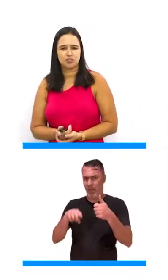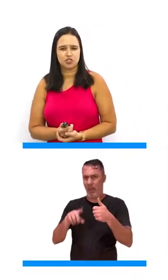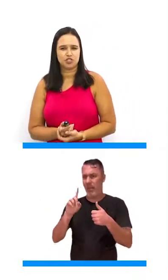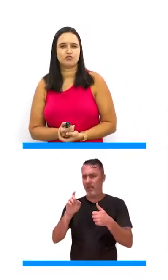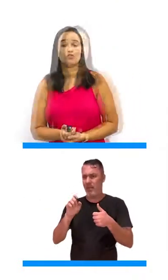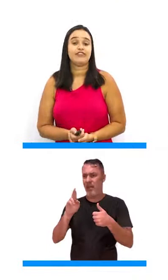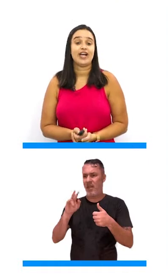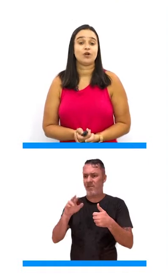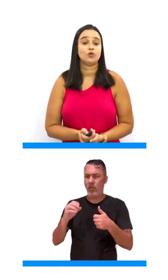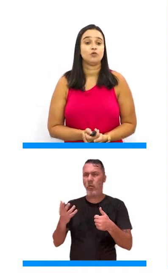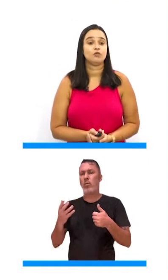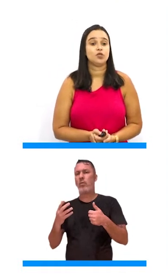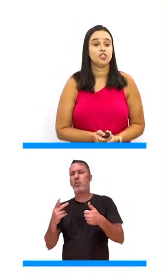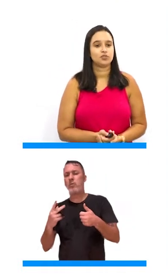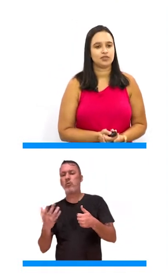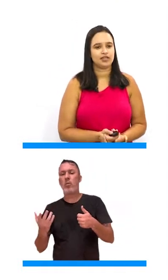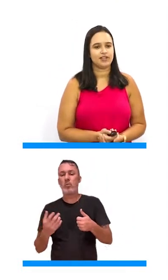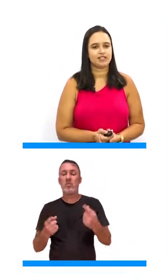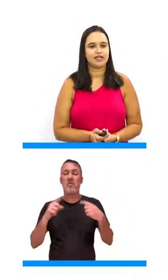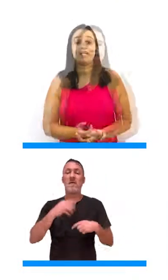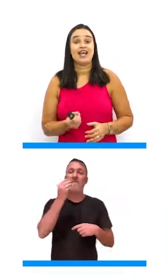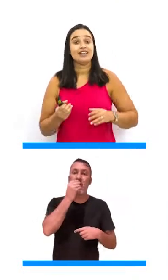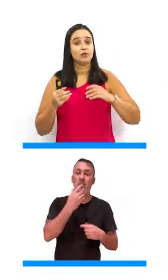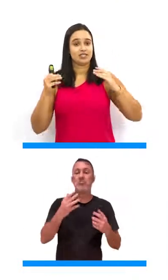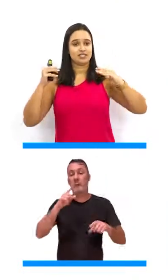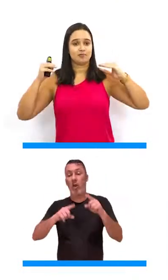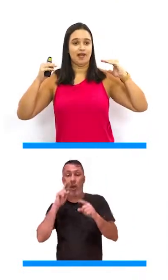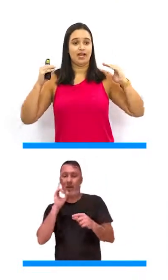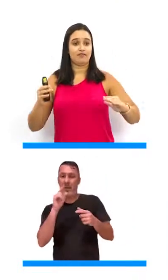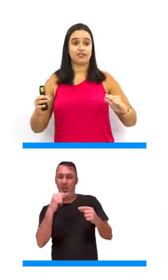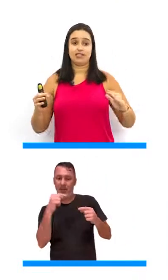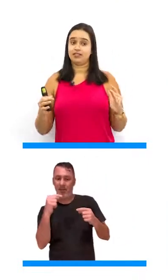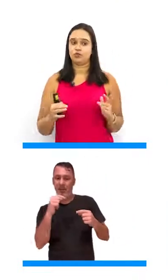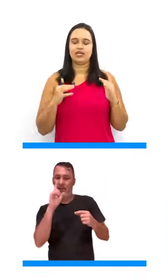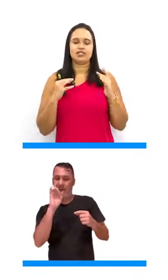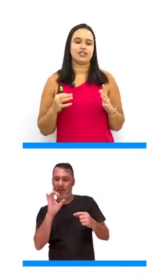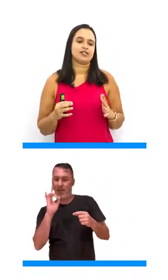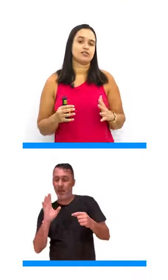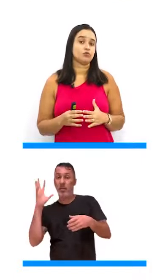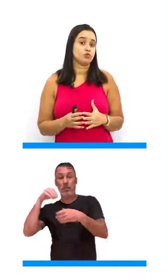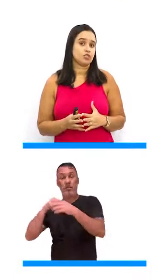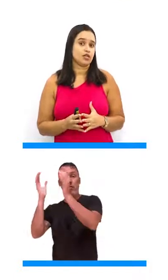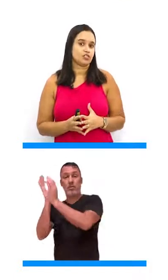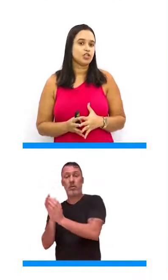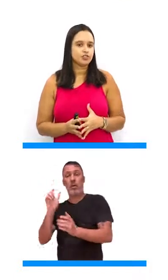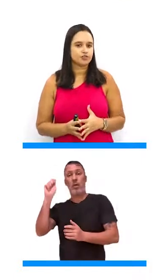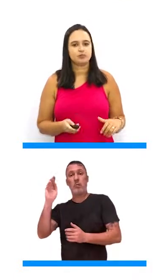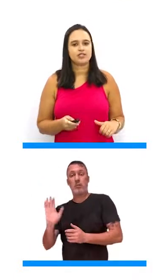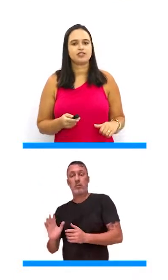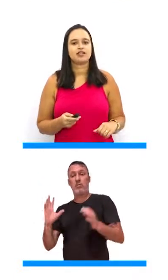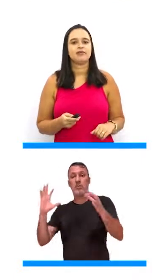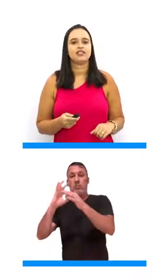Derivado, primitivo, fraco, bonito, o que vai ser? Cada uma dessas palavras entra numa classificação dos